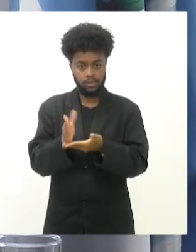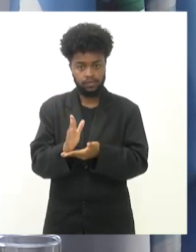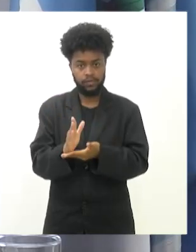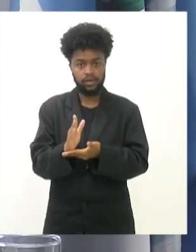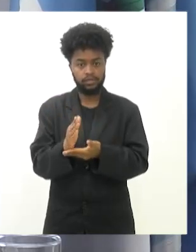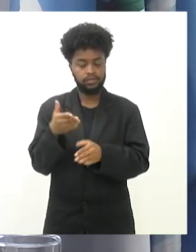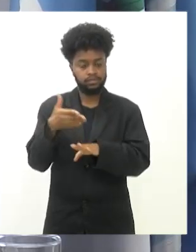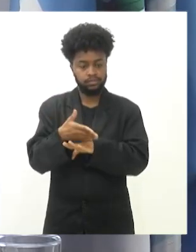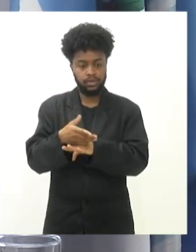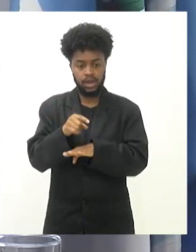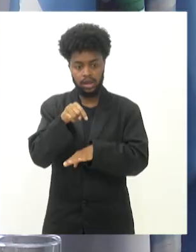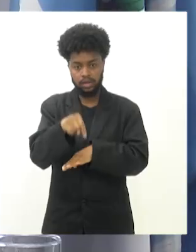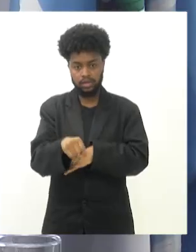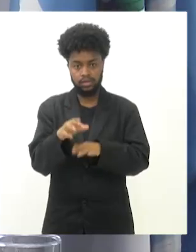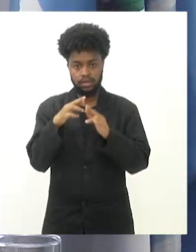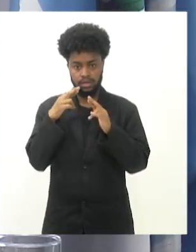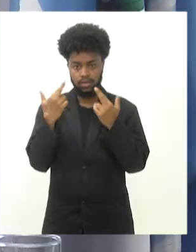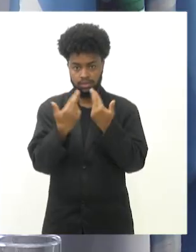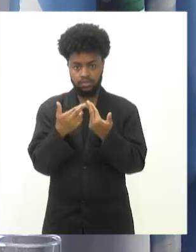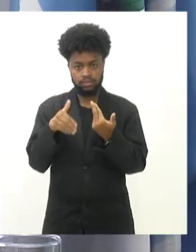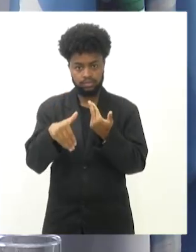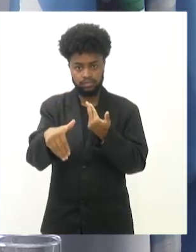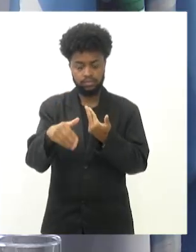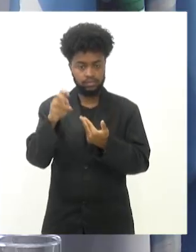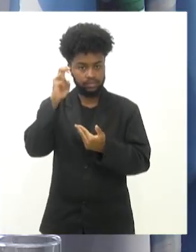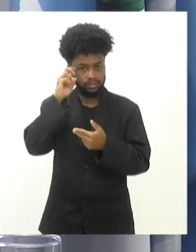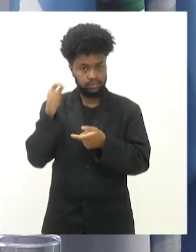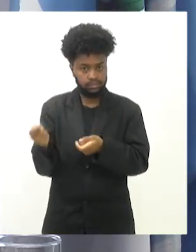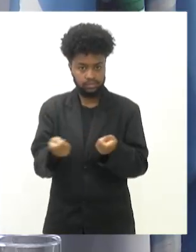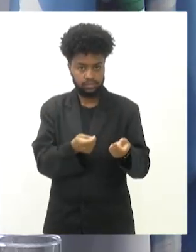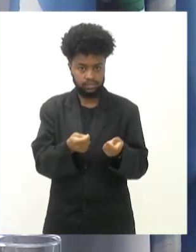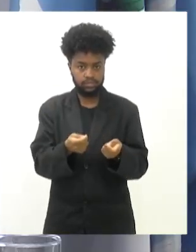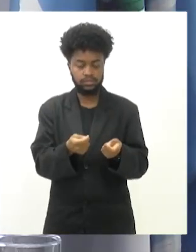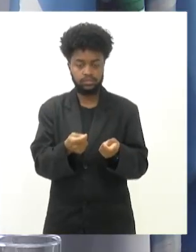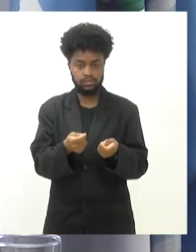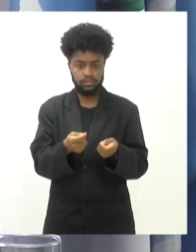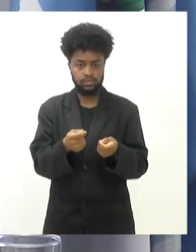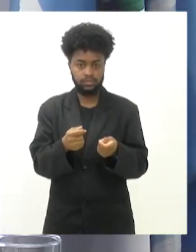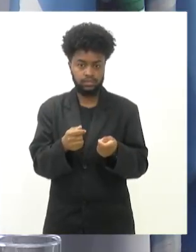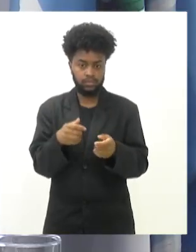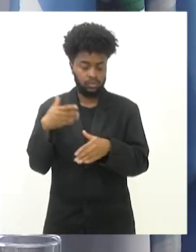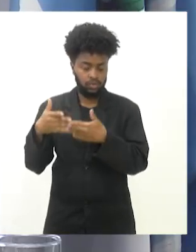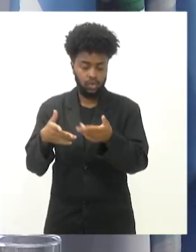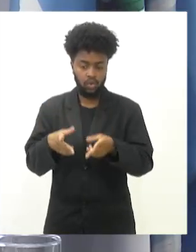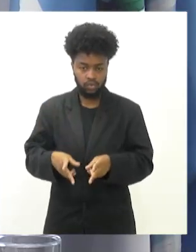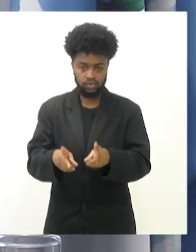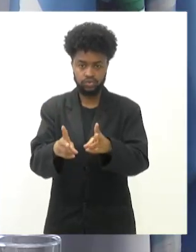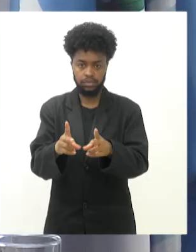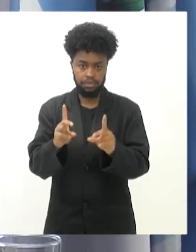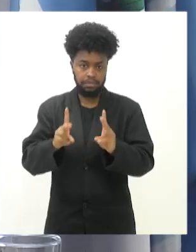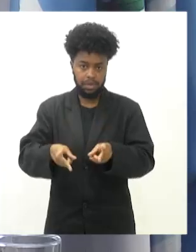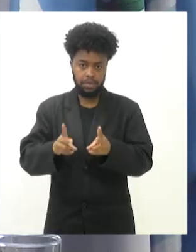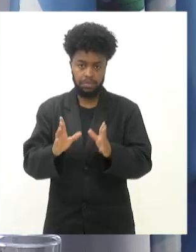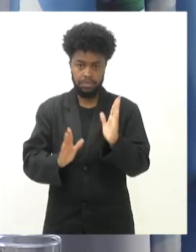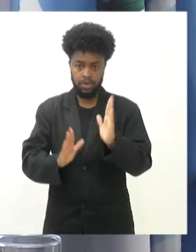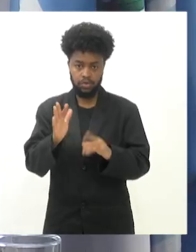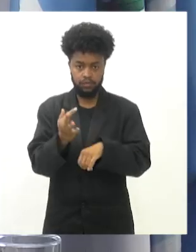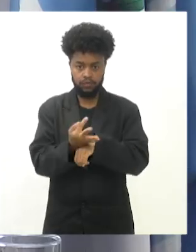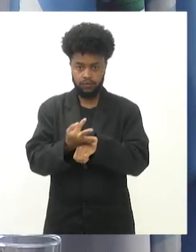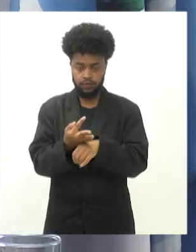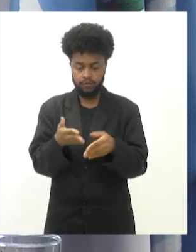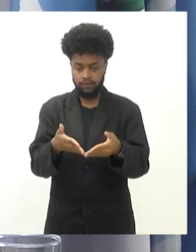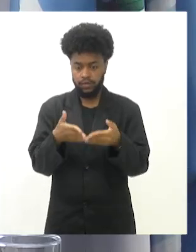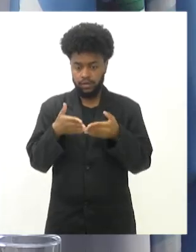foi definido anteriormente, que será às quintas-feiras, não obstante ao recesso parlamentar que não